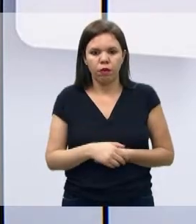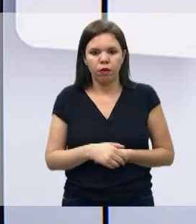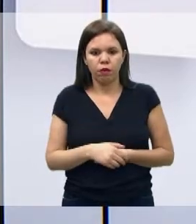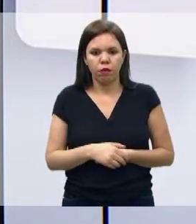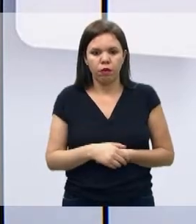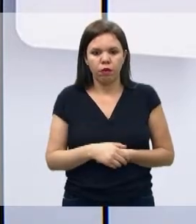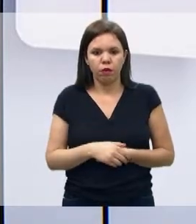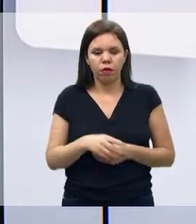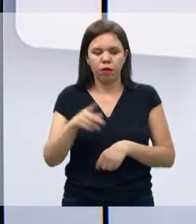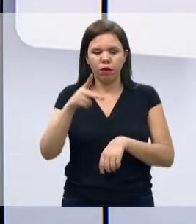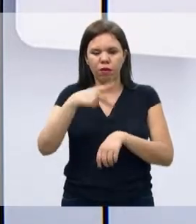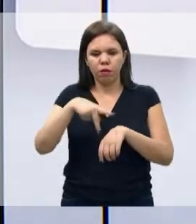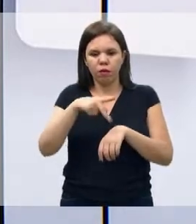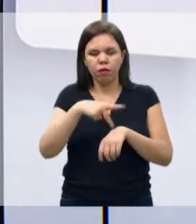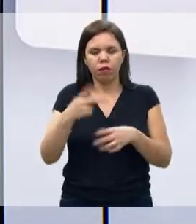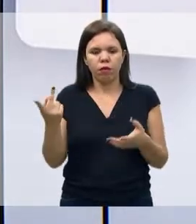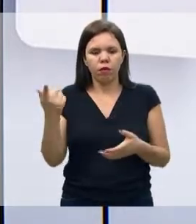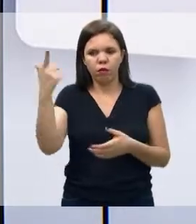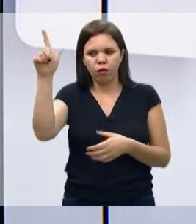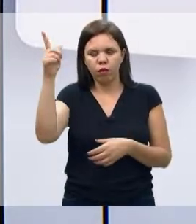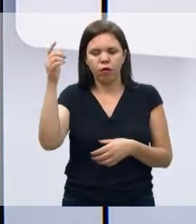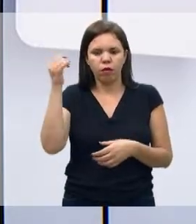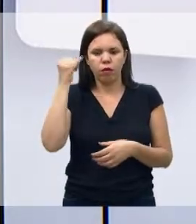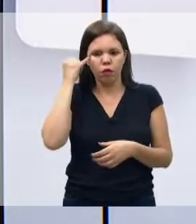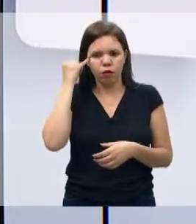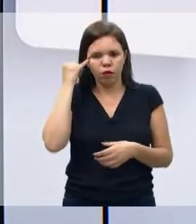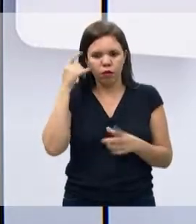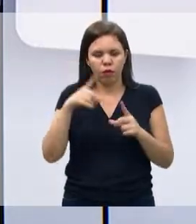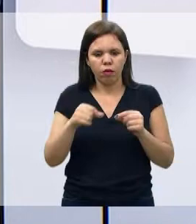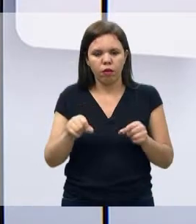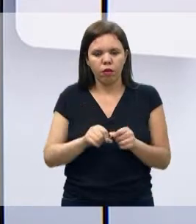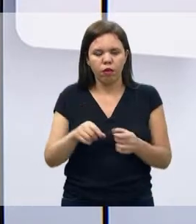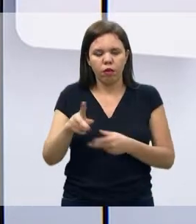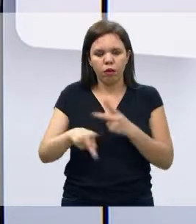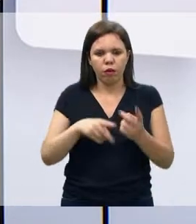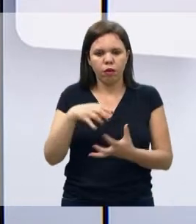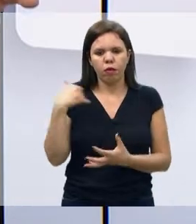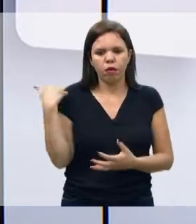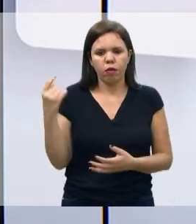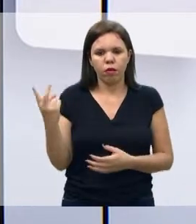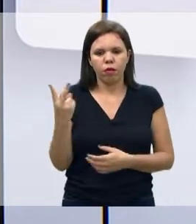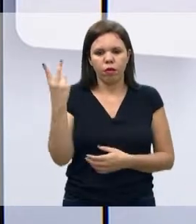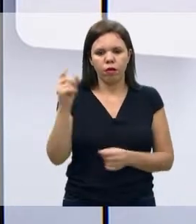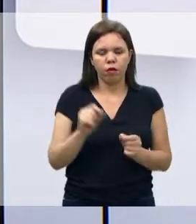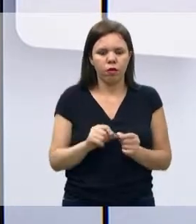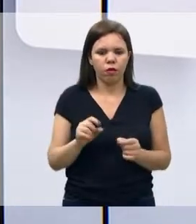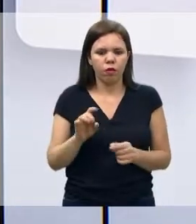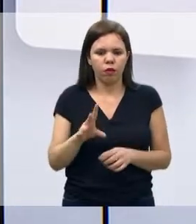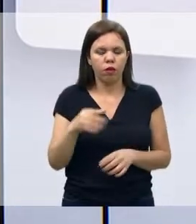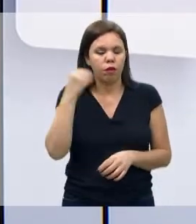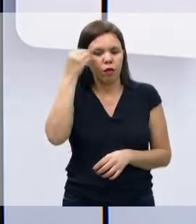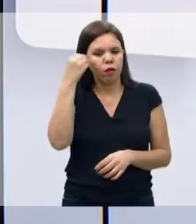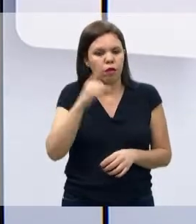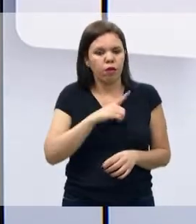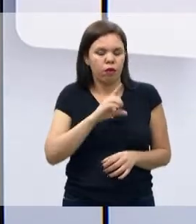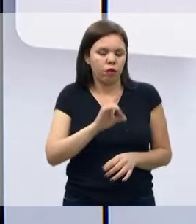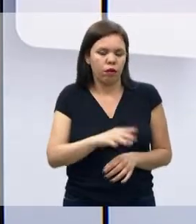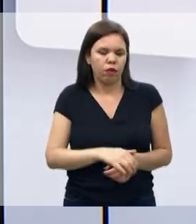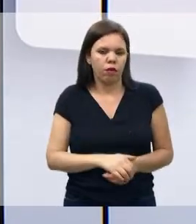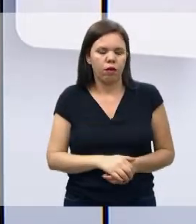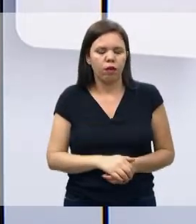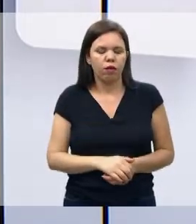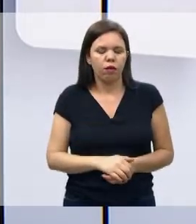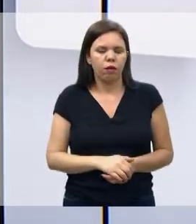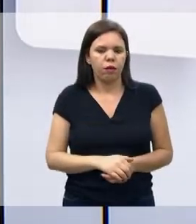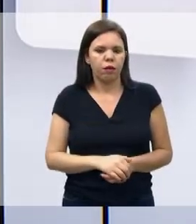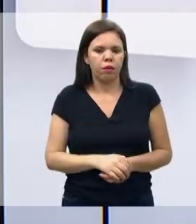culturas ocidentais, orientais, o idoso ele é valorizado pela experiência que ele tem,